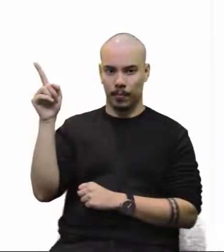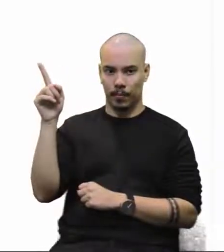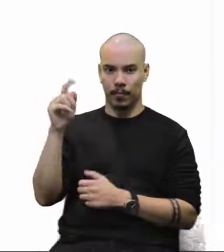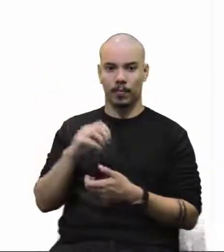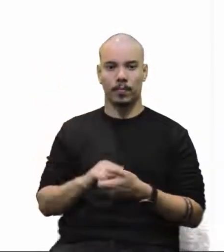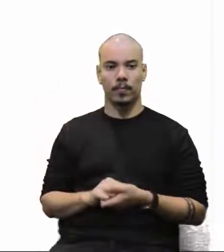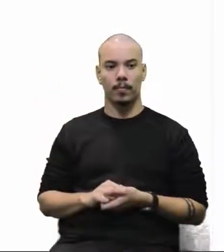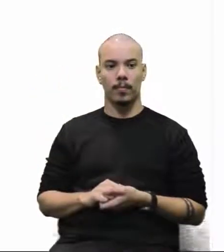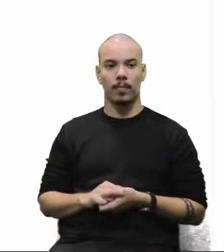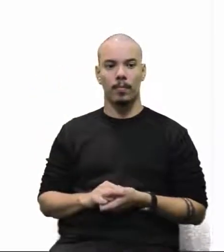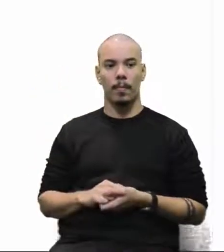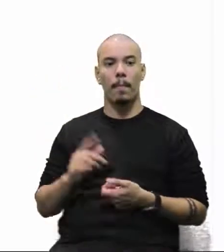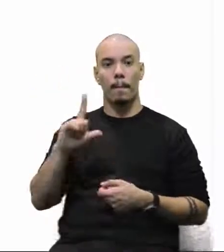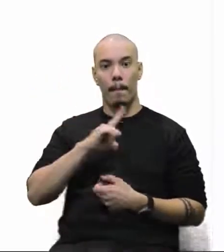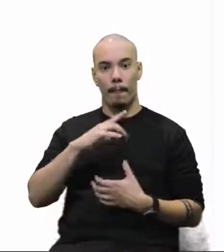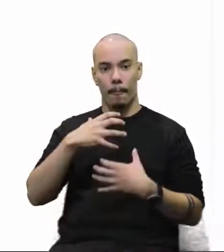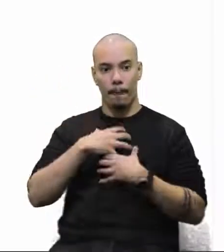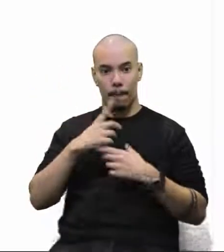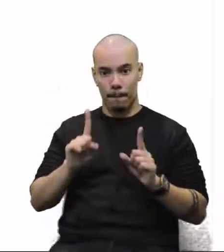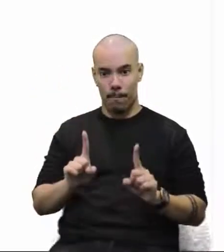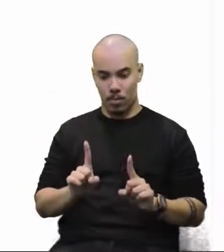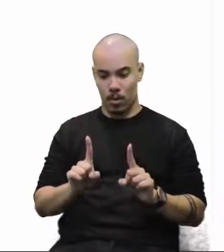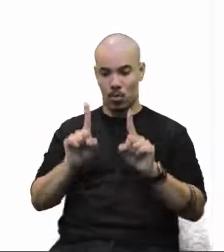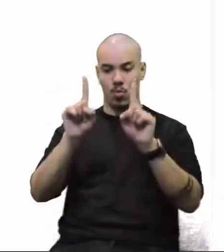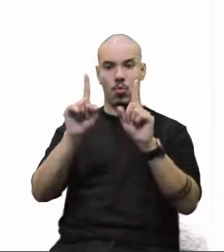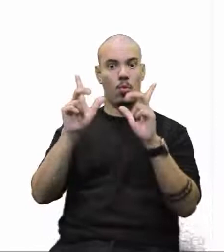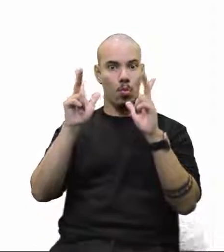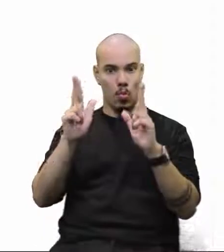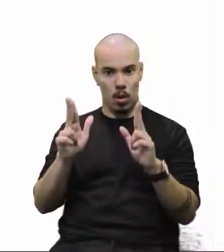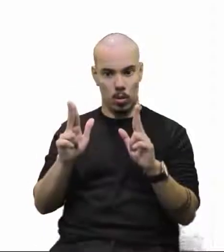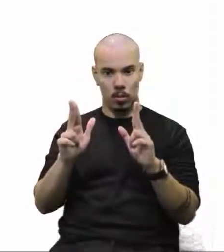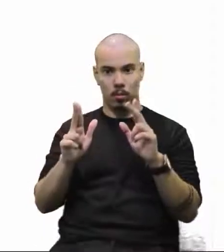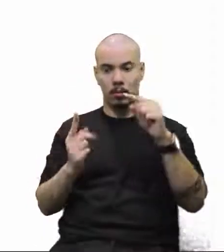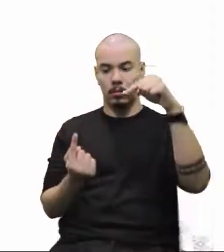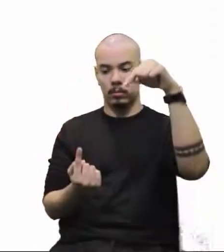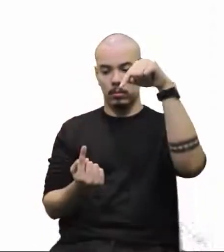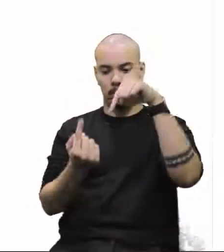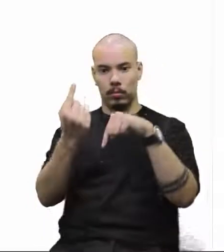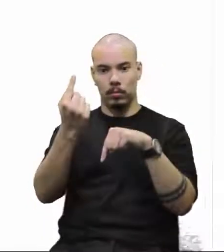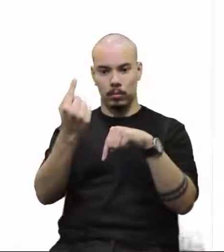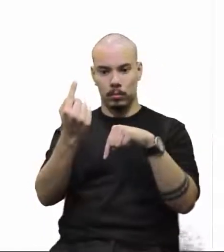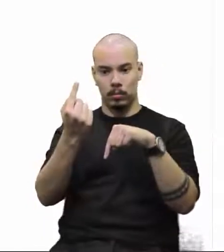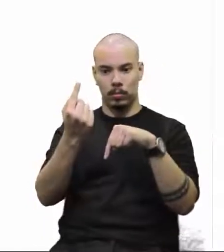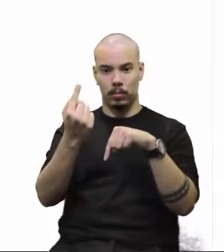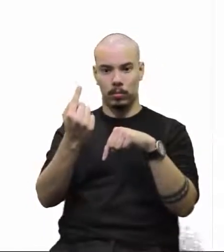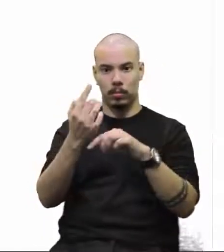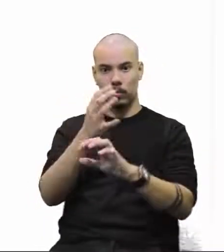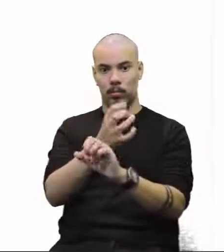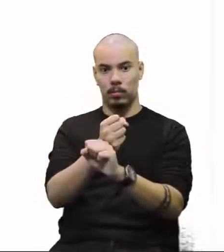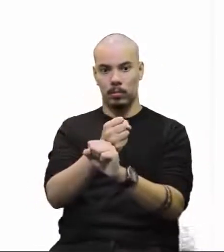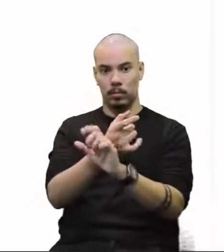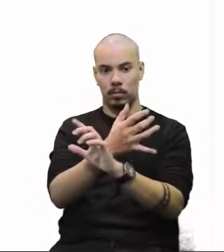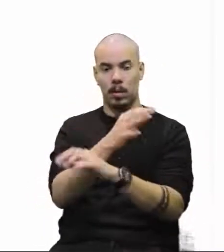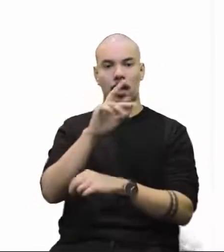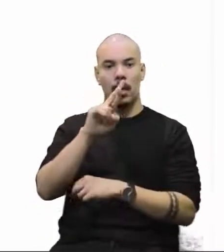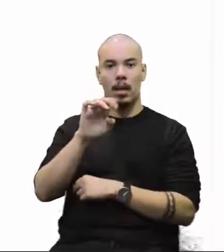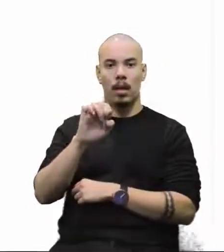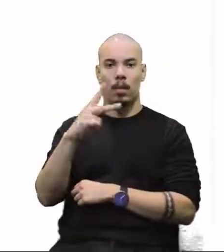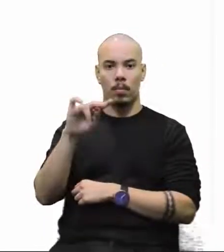ó, mesmo sentido, atração. Sentidos opostos, repulsão.